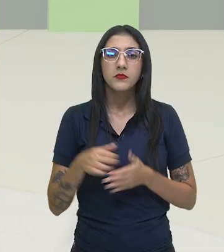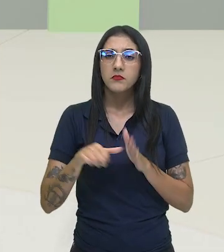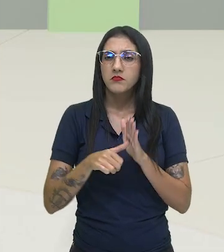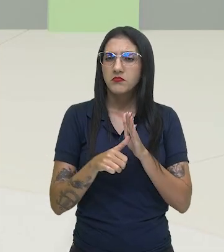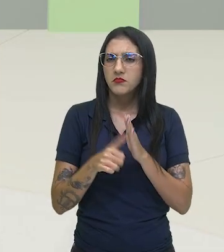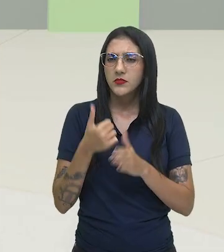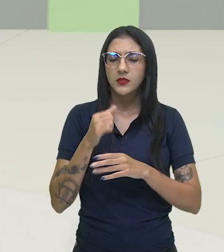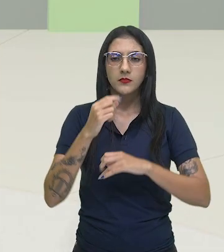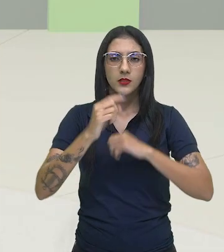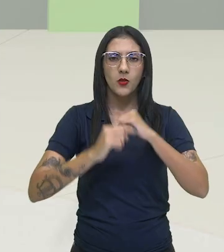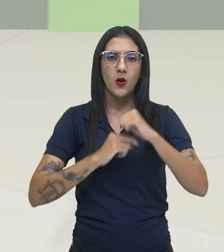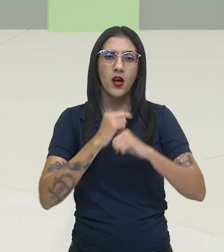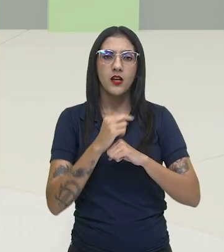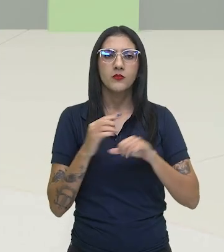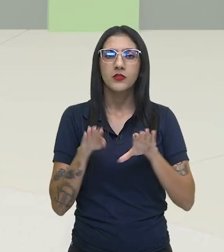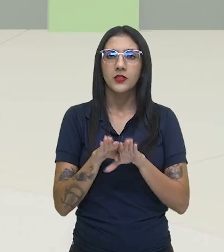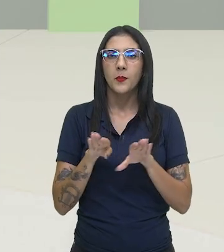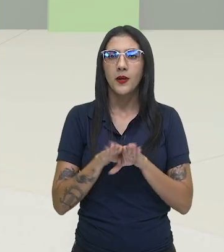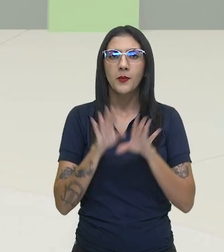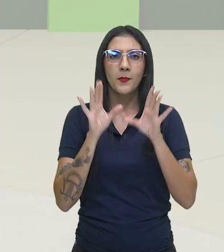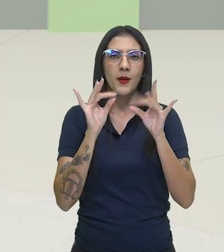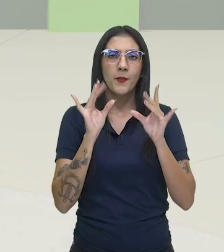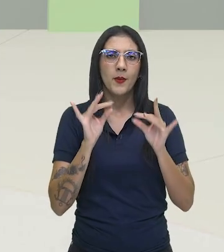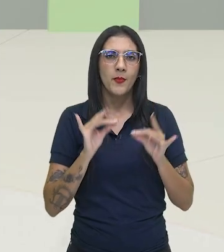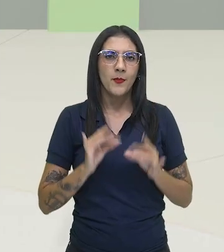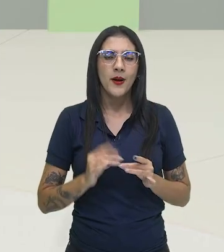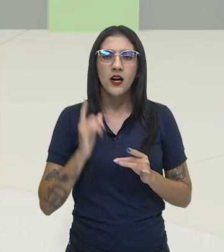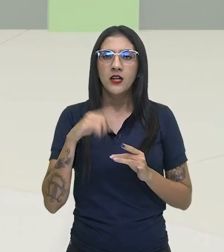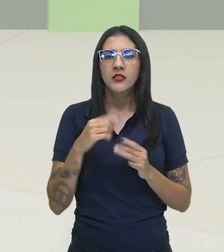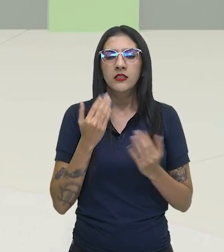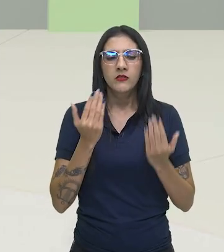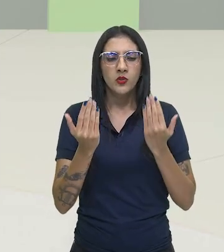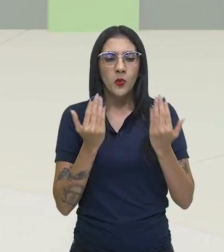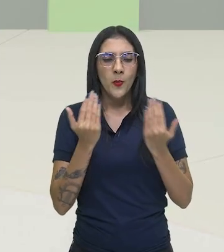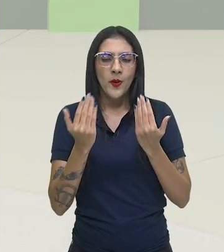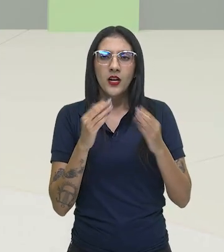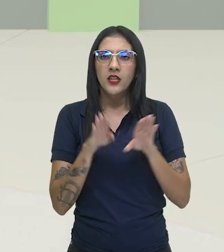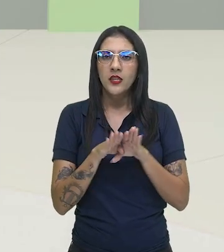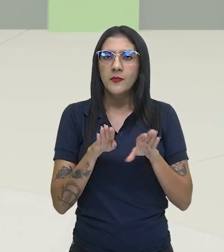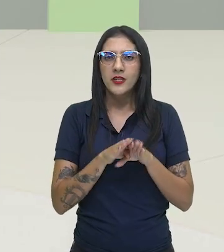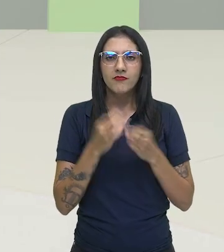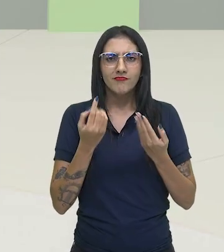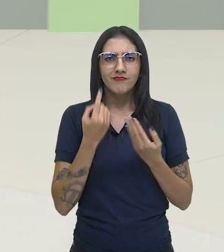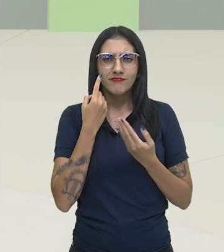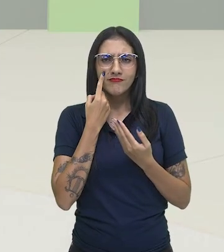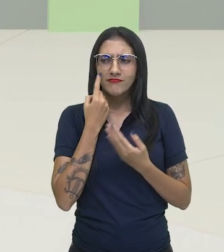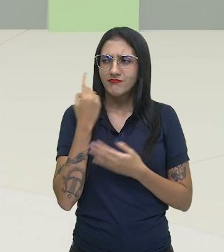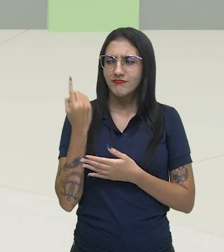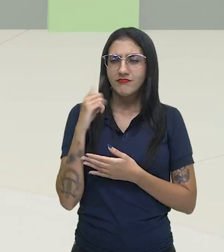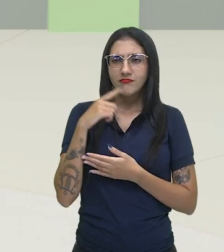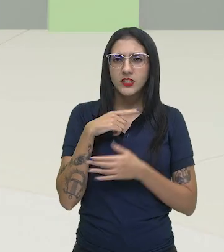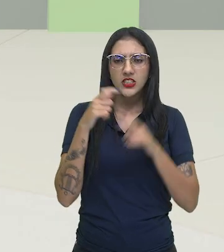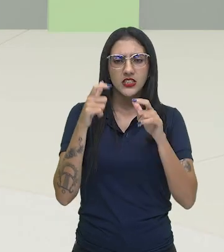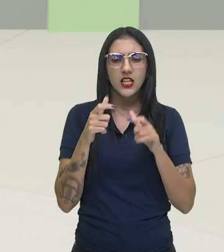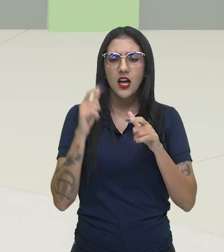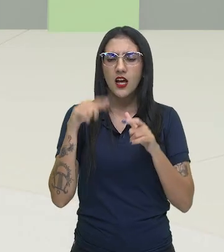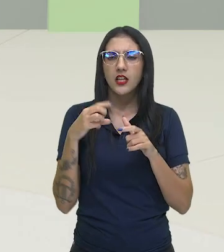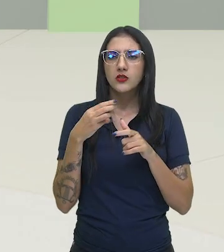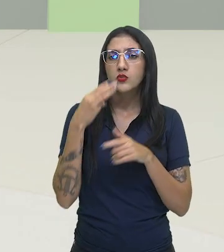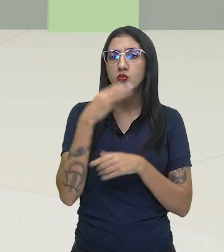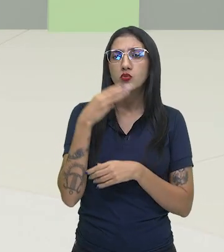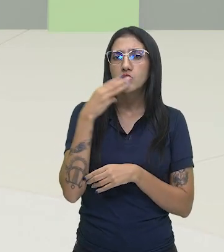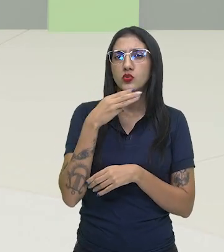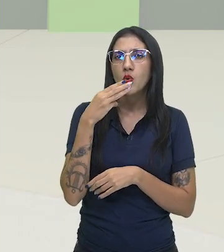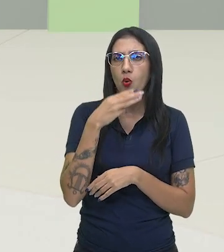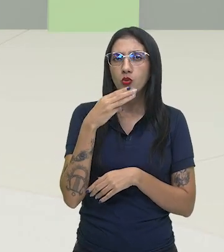primeiros átomos também, ele foi comparado a um pudim de ameixa, tá? E